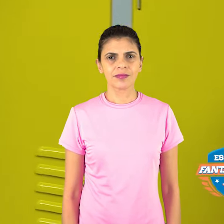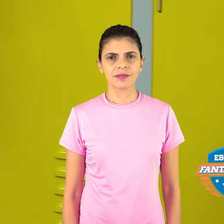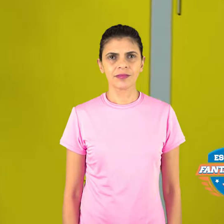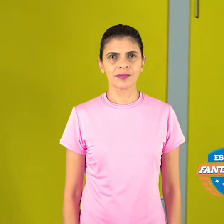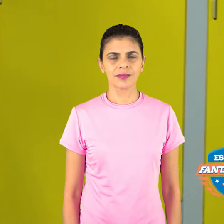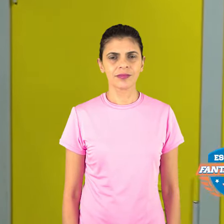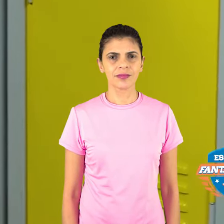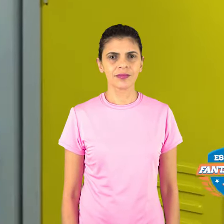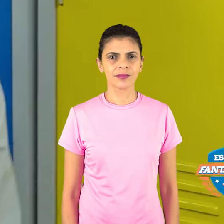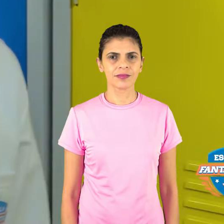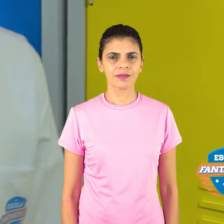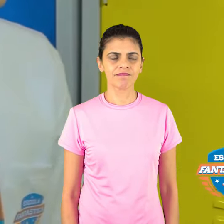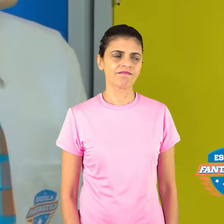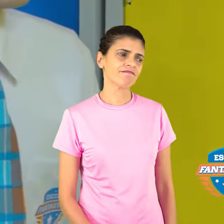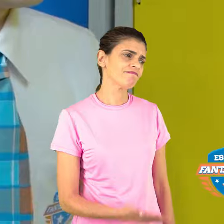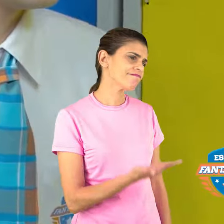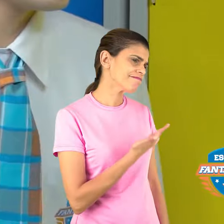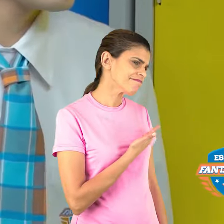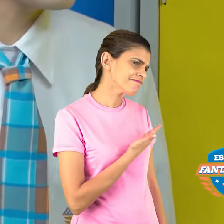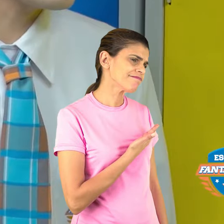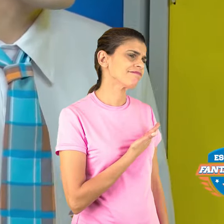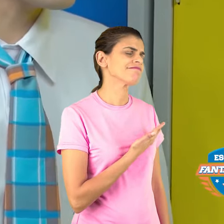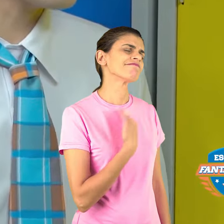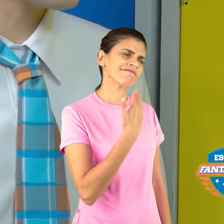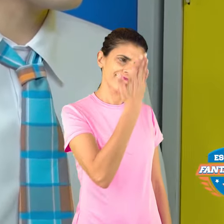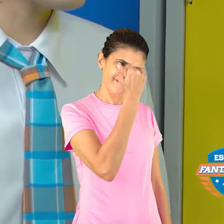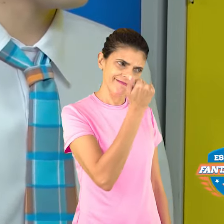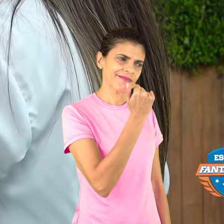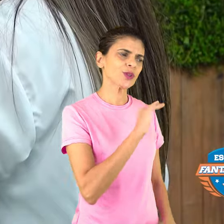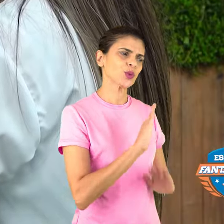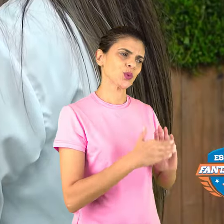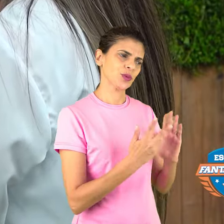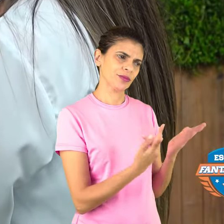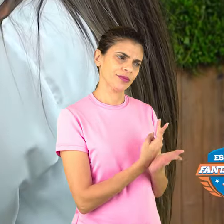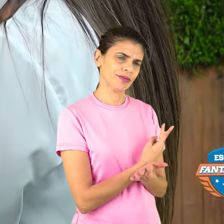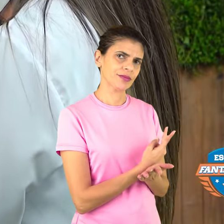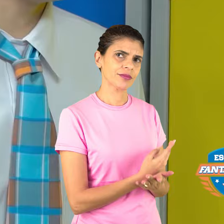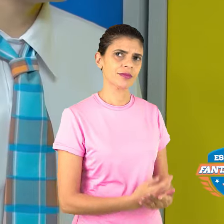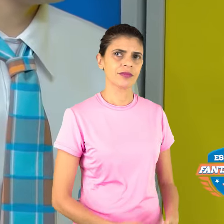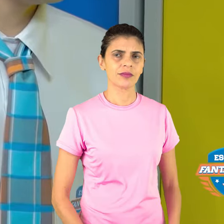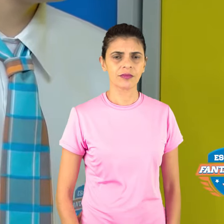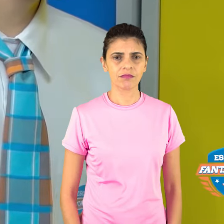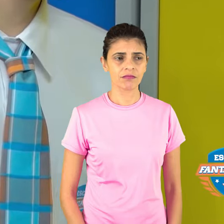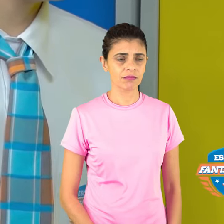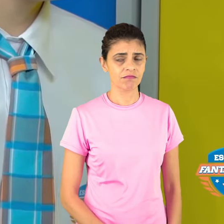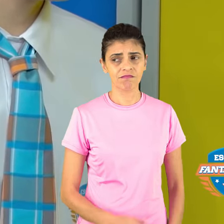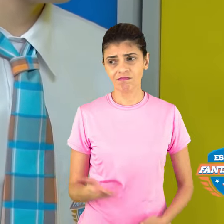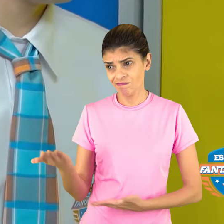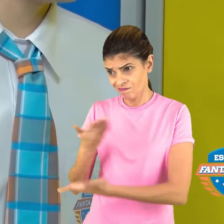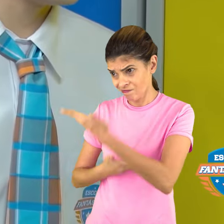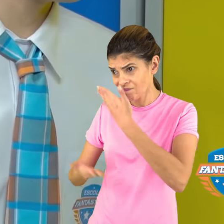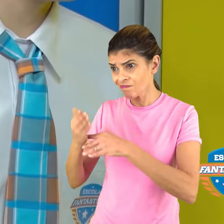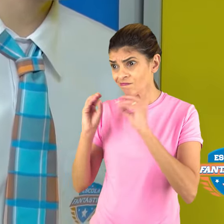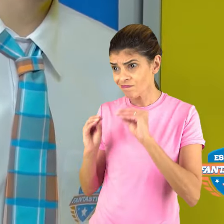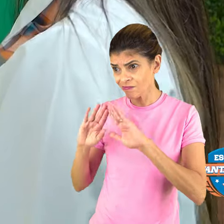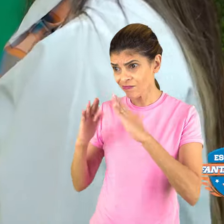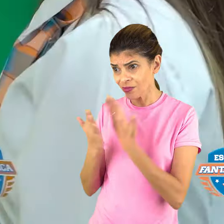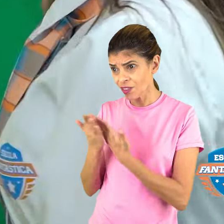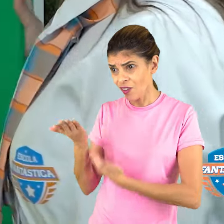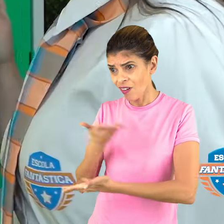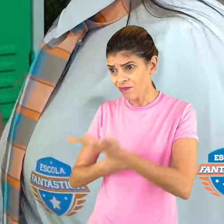Amiga, a gente já sabe de tudo. Você vai mesmo sair da Escola